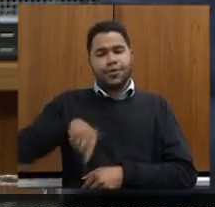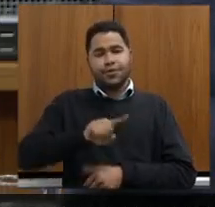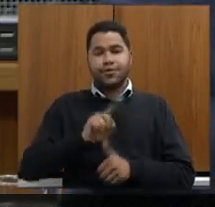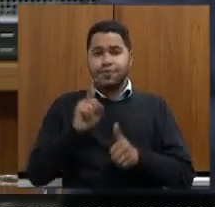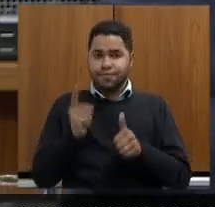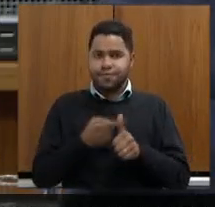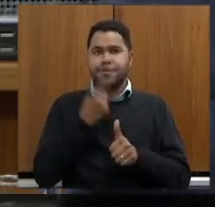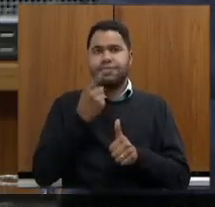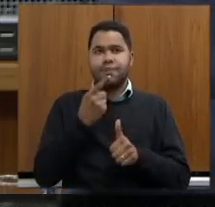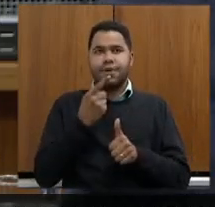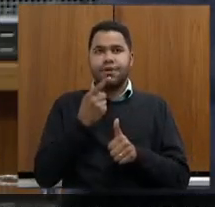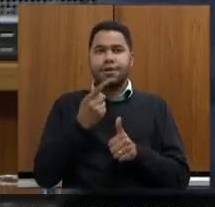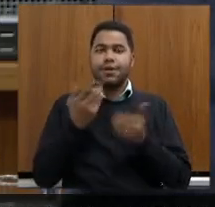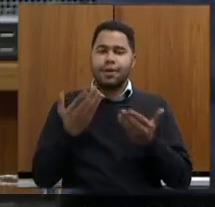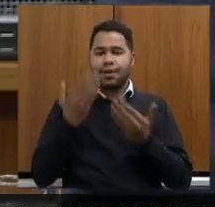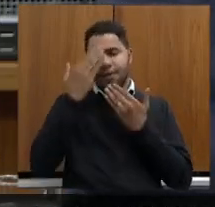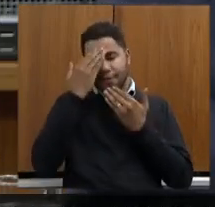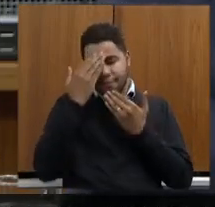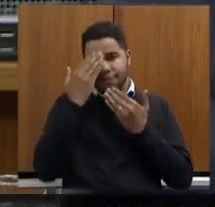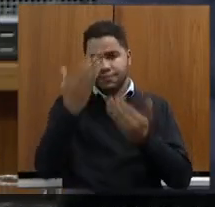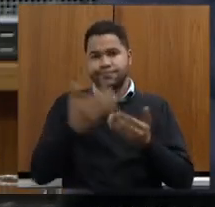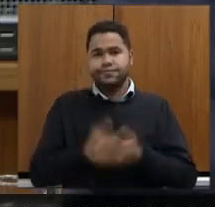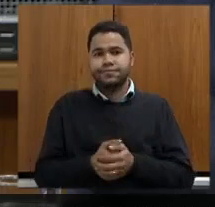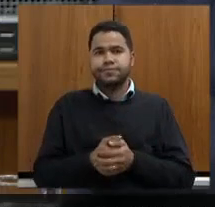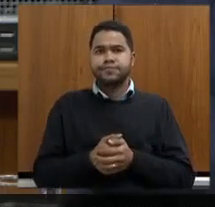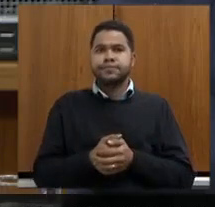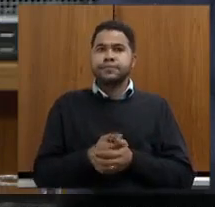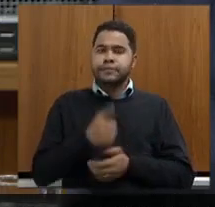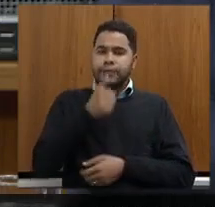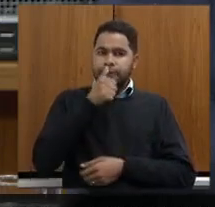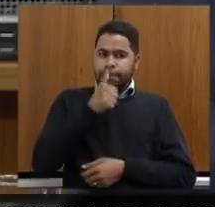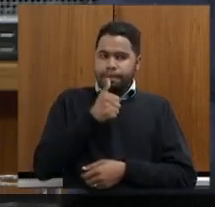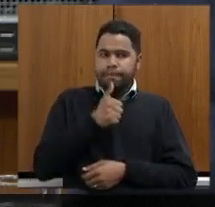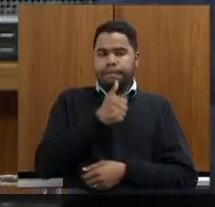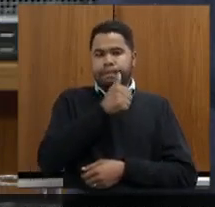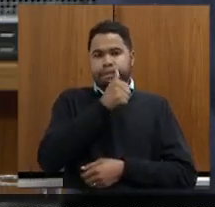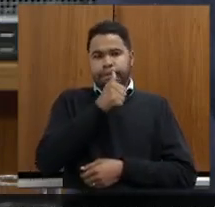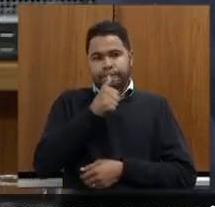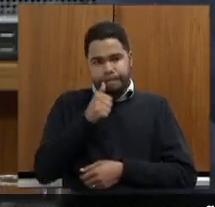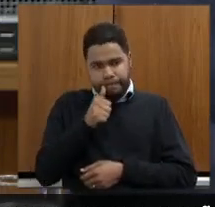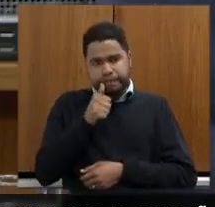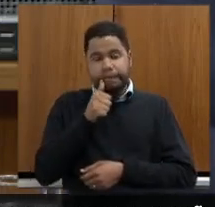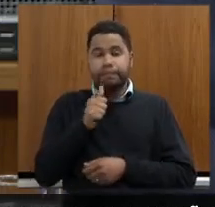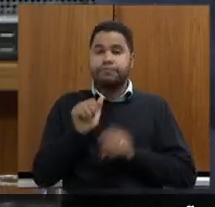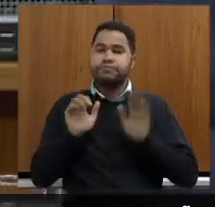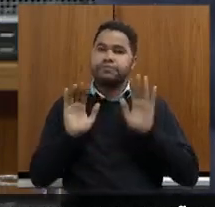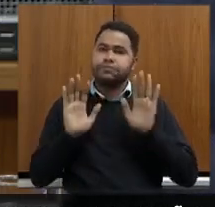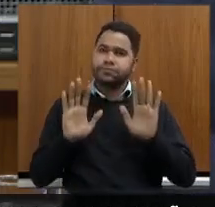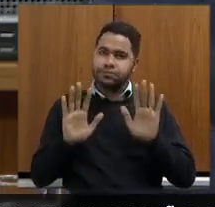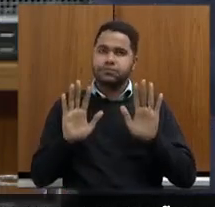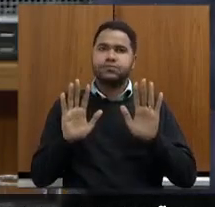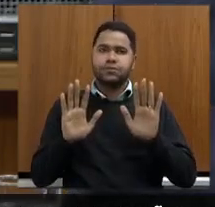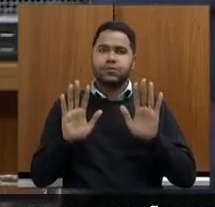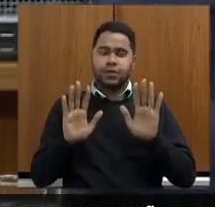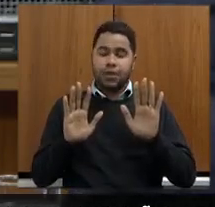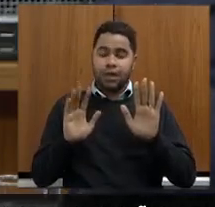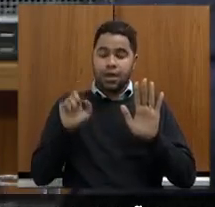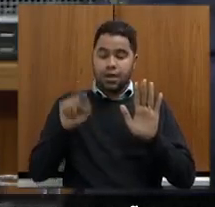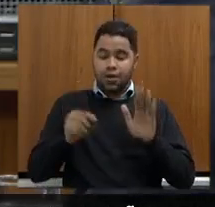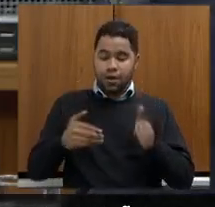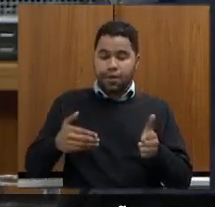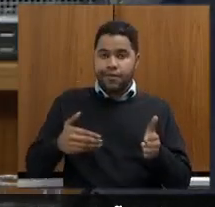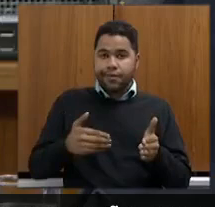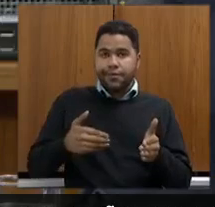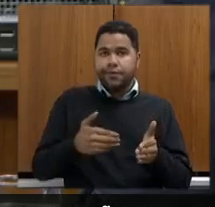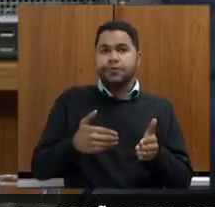dá o primeiro a palavra de ordem é se agradecimento pelo sacrifício que vocês fizeram pessoal mas que já neste final de Mandato